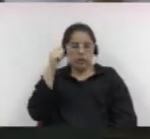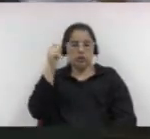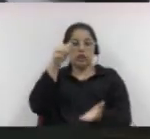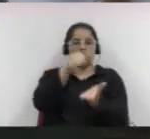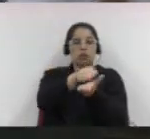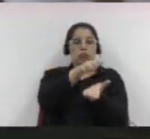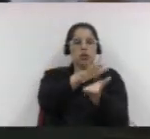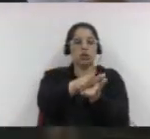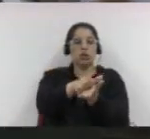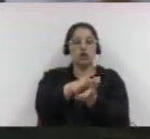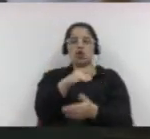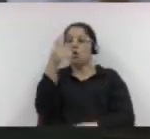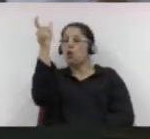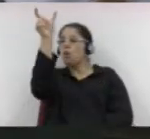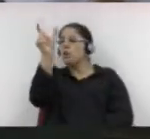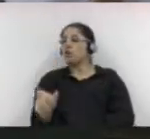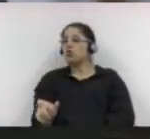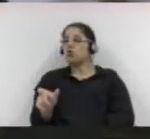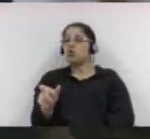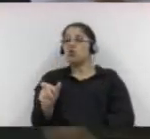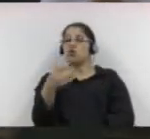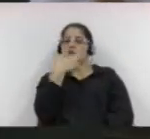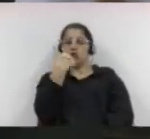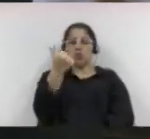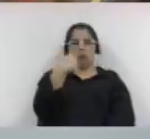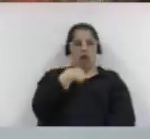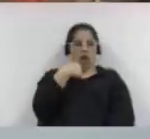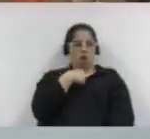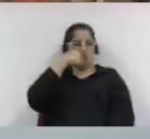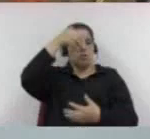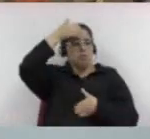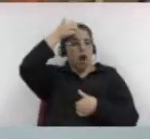que chama eu de macaco? Que rolo vai dar isso?